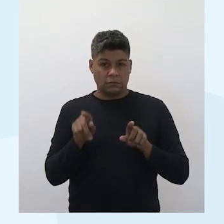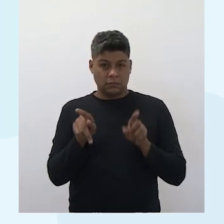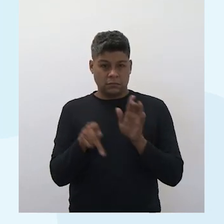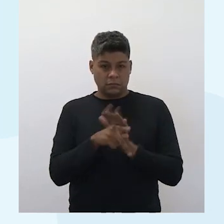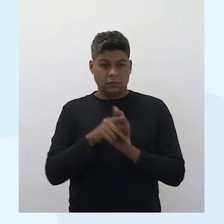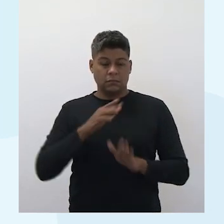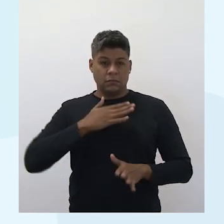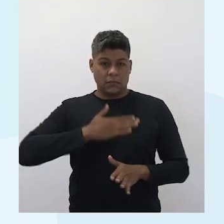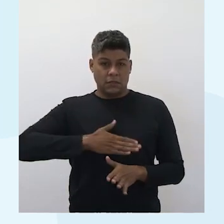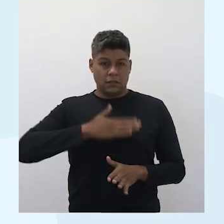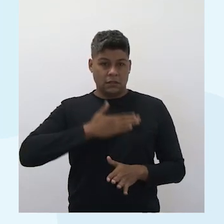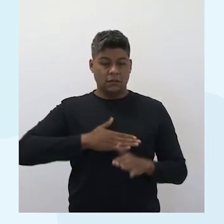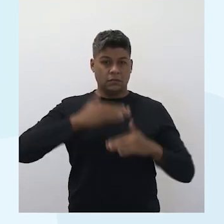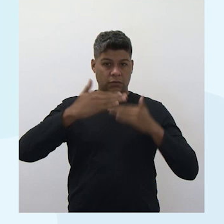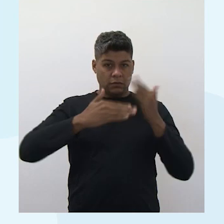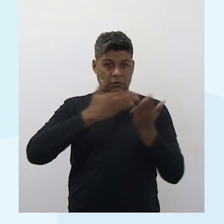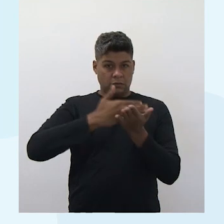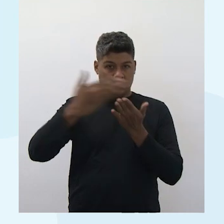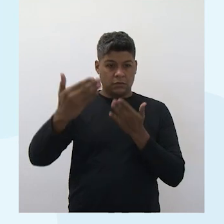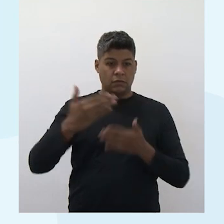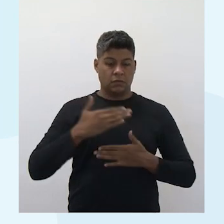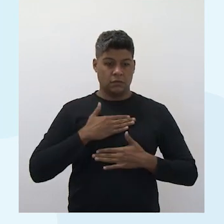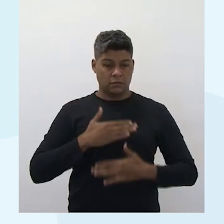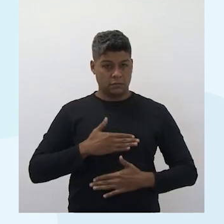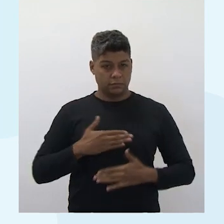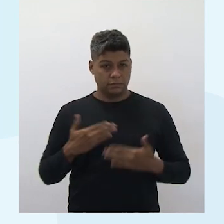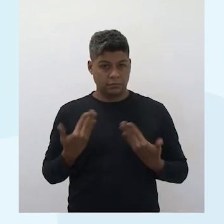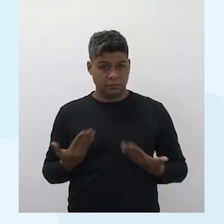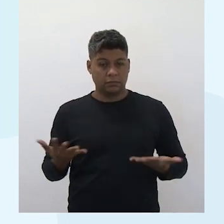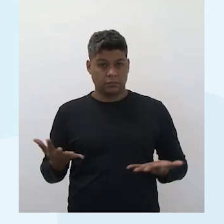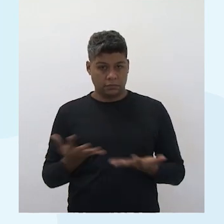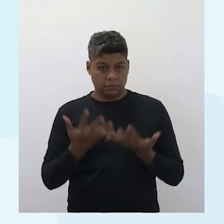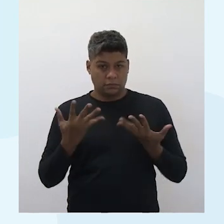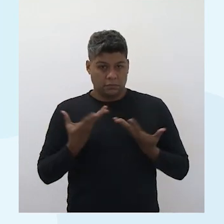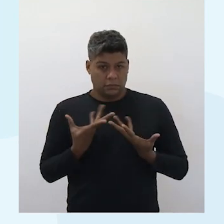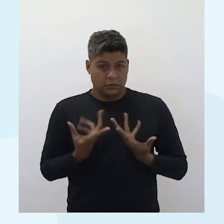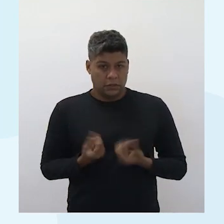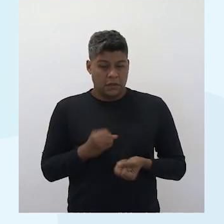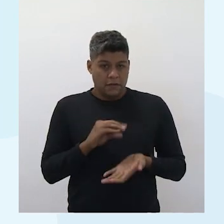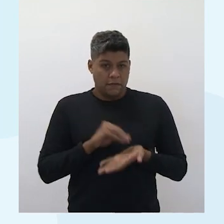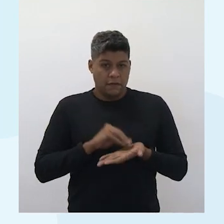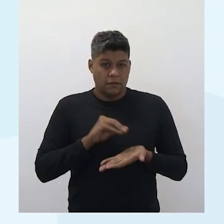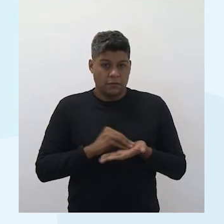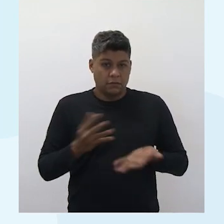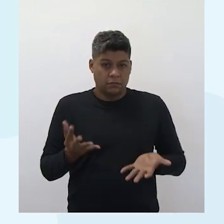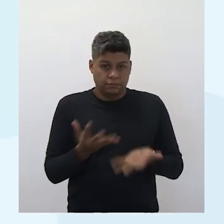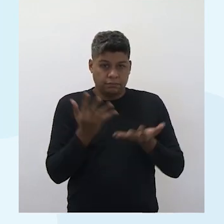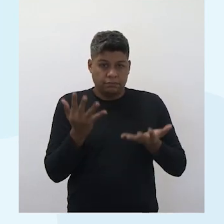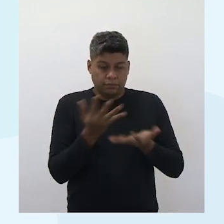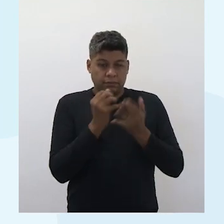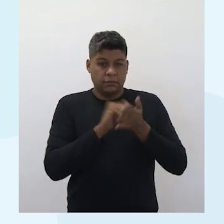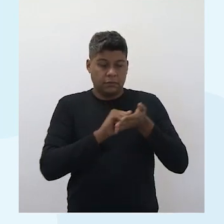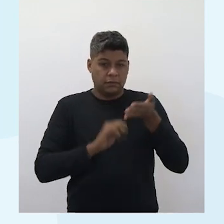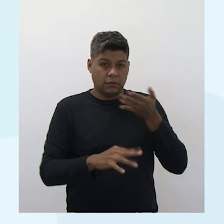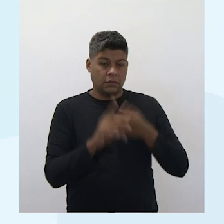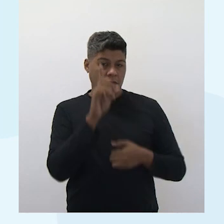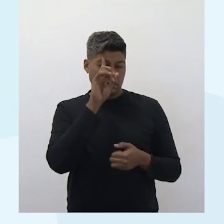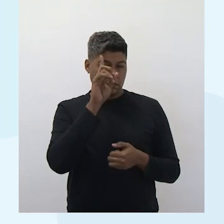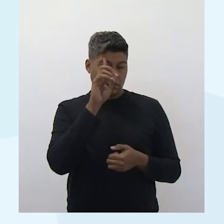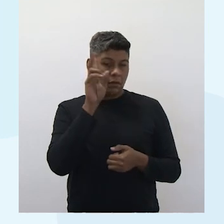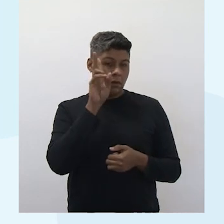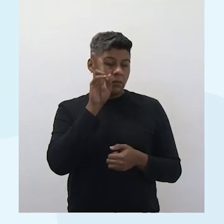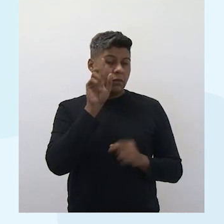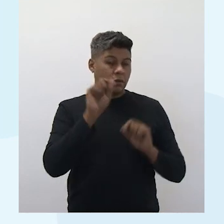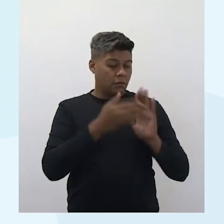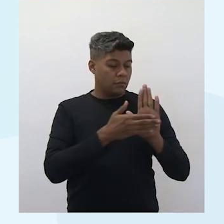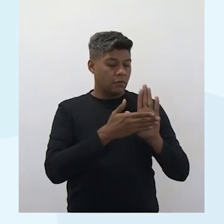do processo dentro disso do organismo, né, portanto, promovendo o cansaço e a falta de rendimento nas atividades diárias. Tá? Lembrando que isso é